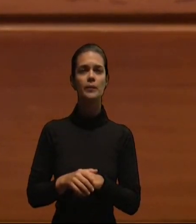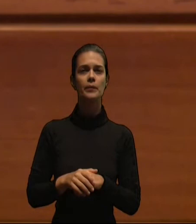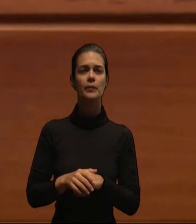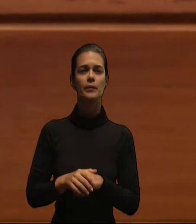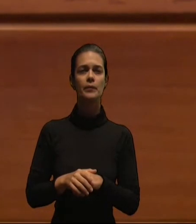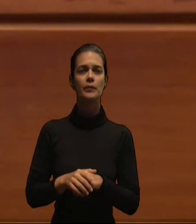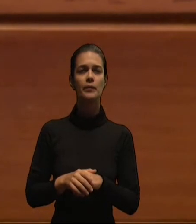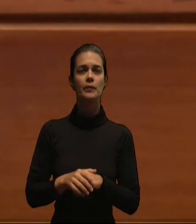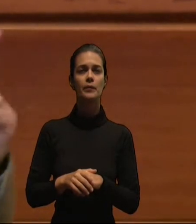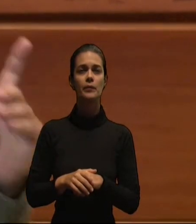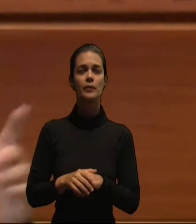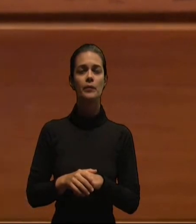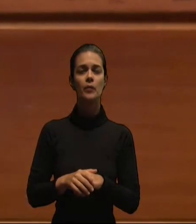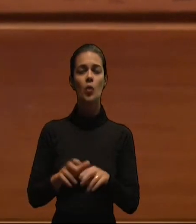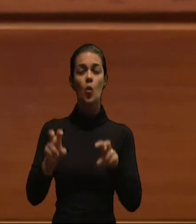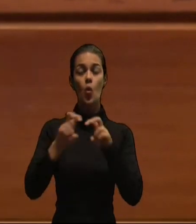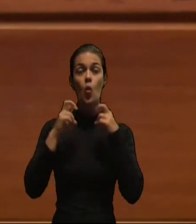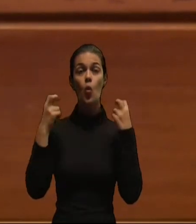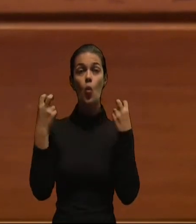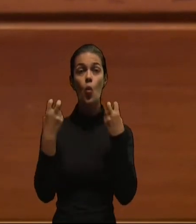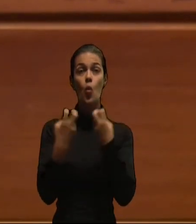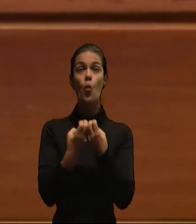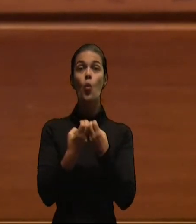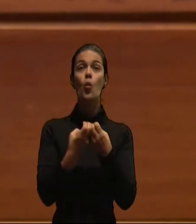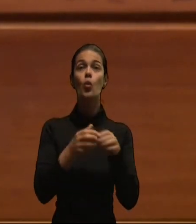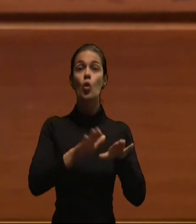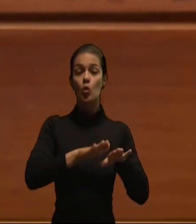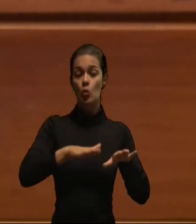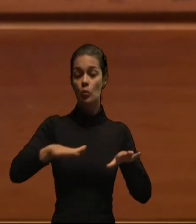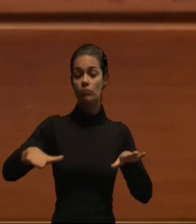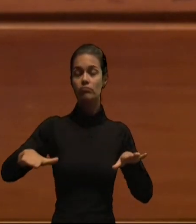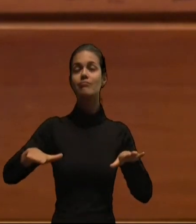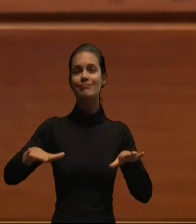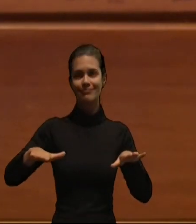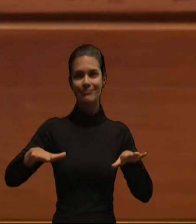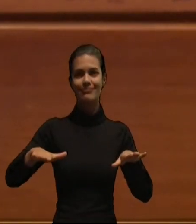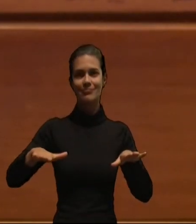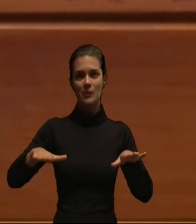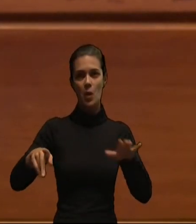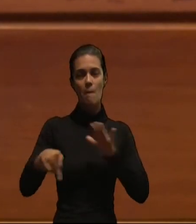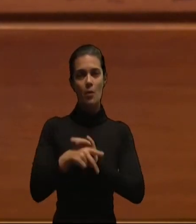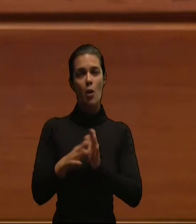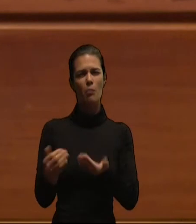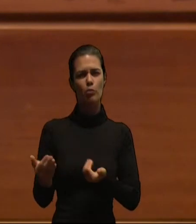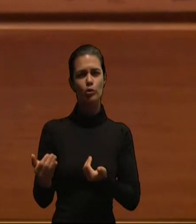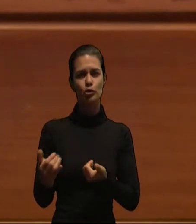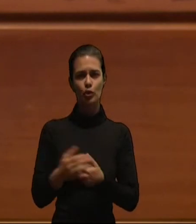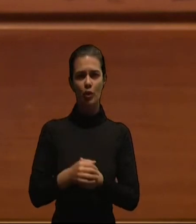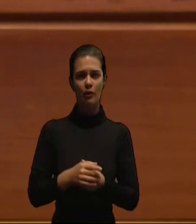Distrito Federal, um culto aqui no estacionamento para a nossa juventude. É algo que nós estamos orando e